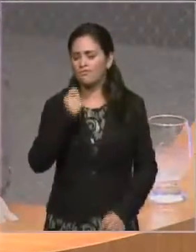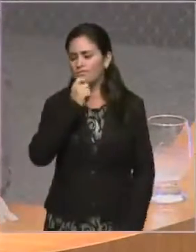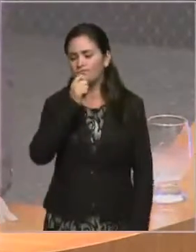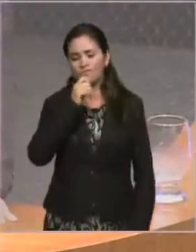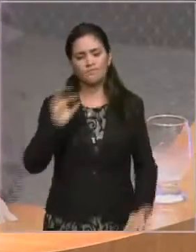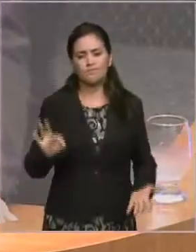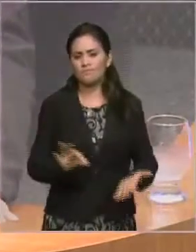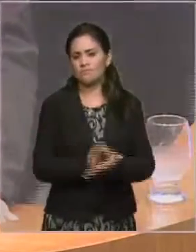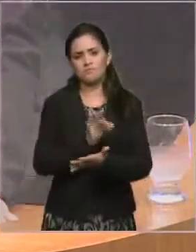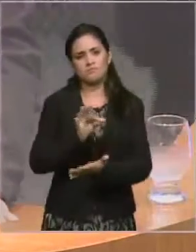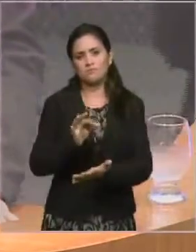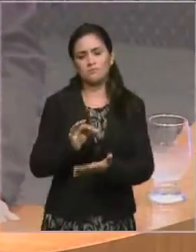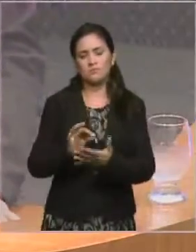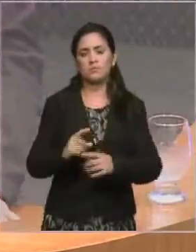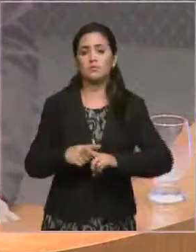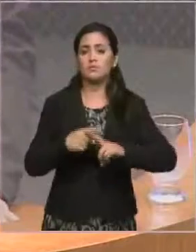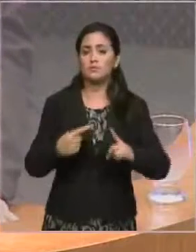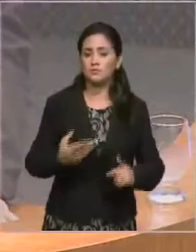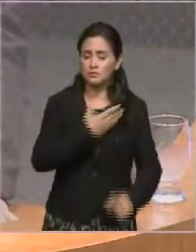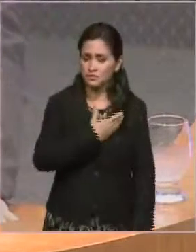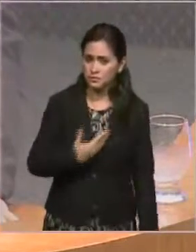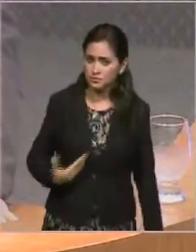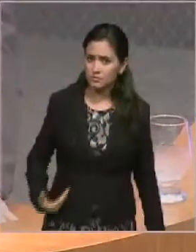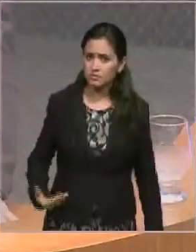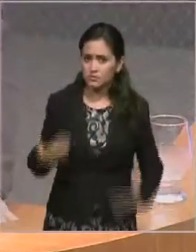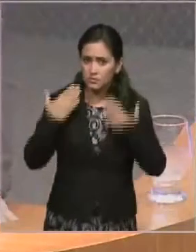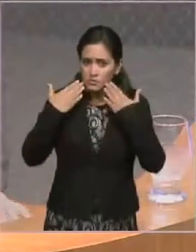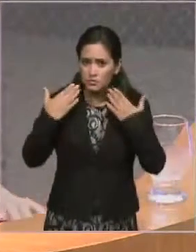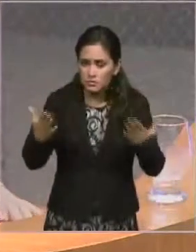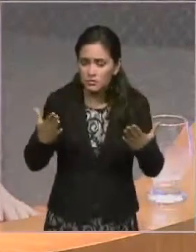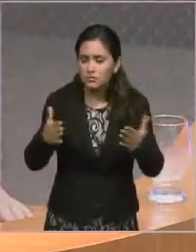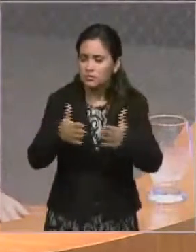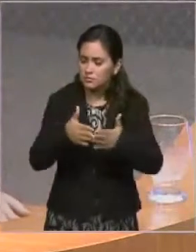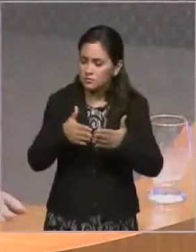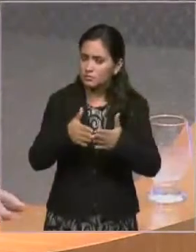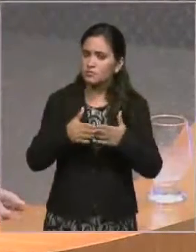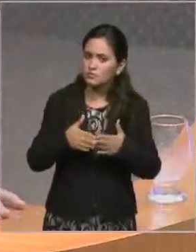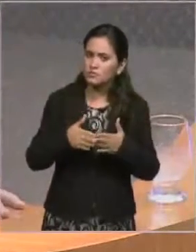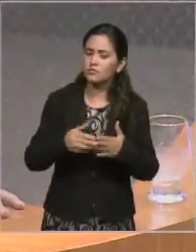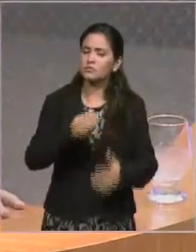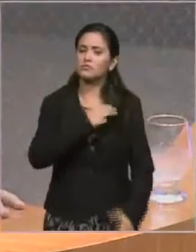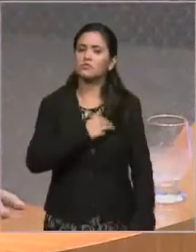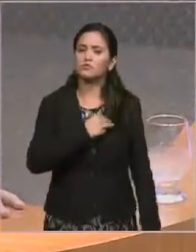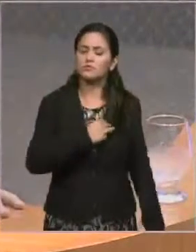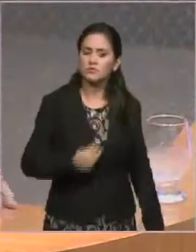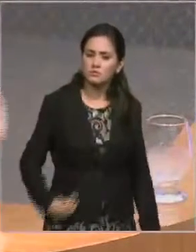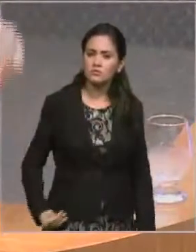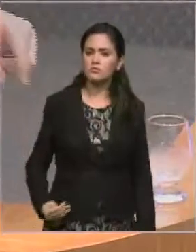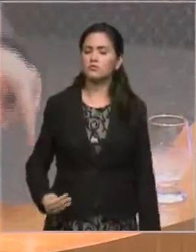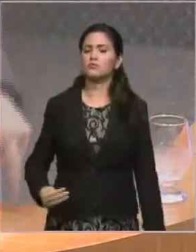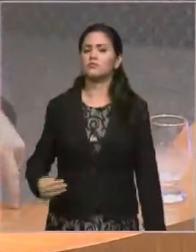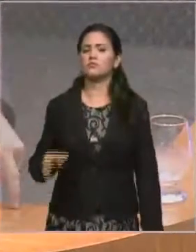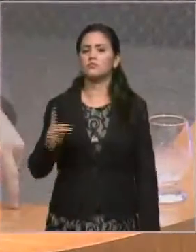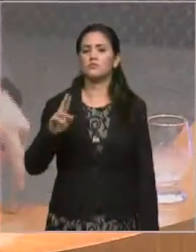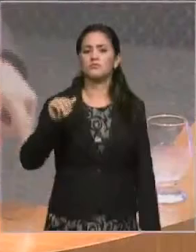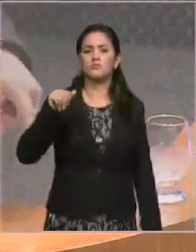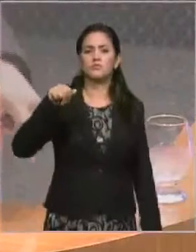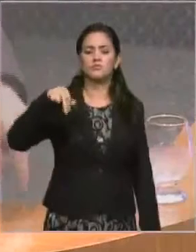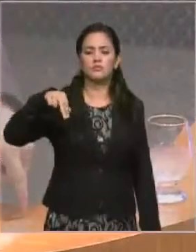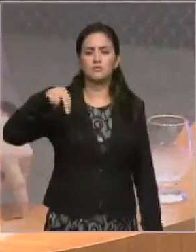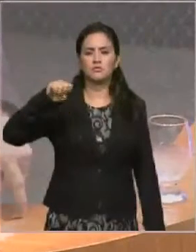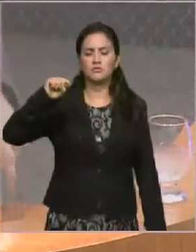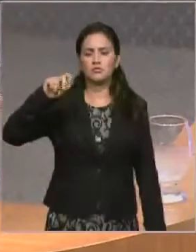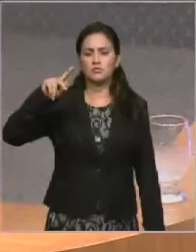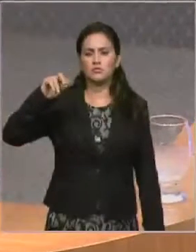assinado. Mas o governador de Público fez um pedido e um apelo ao ministro dos Transportes e diretor do DENIT para que se comece